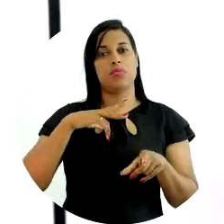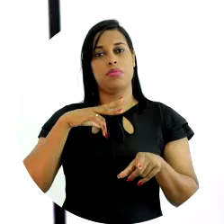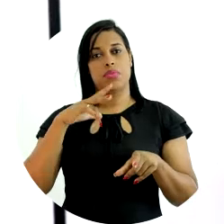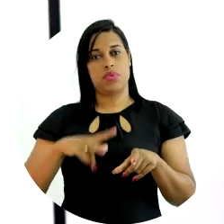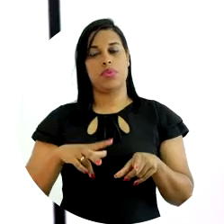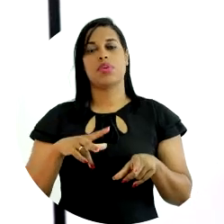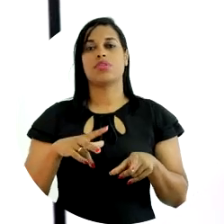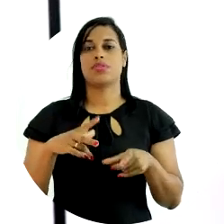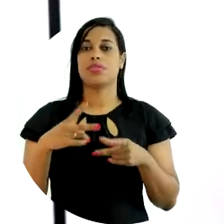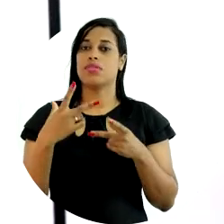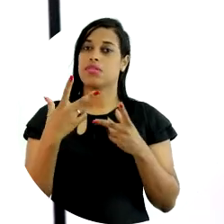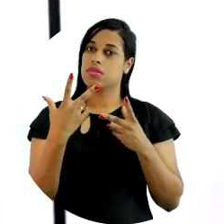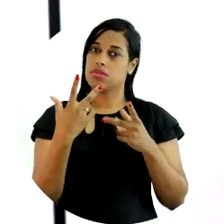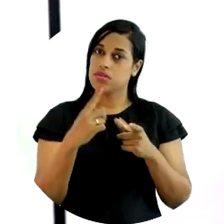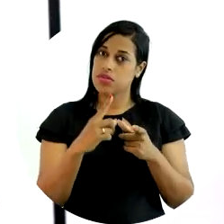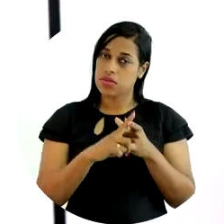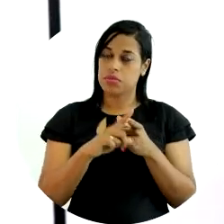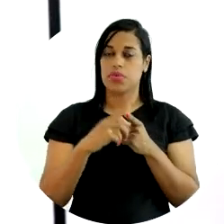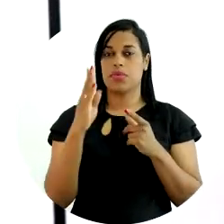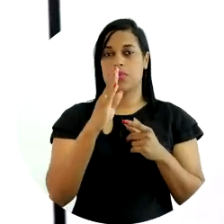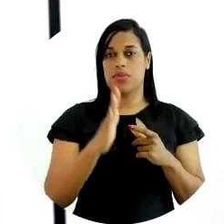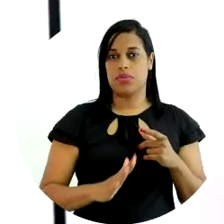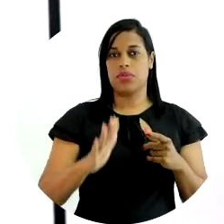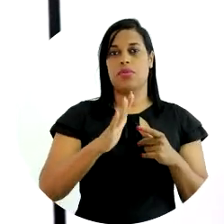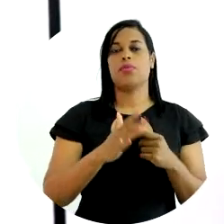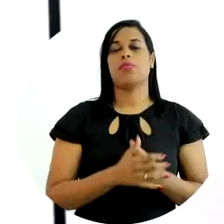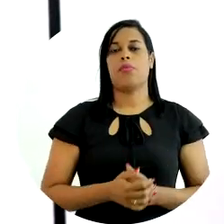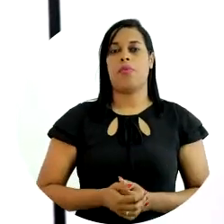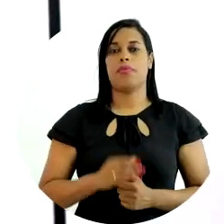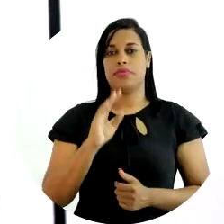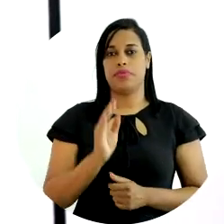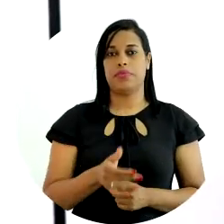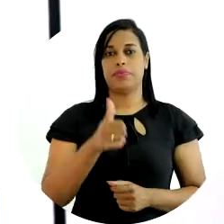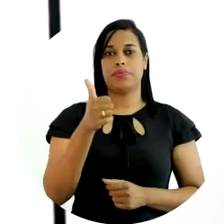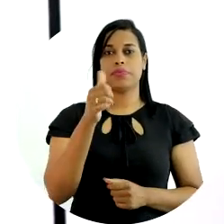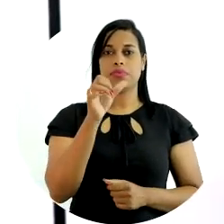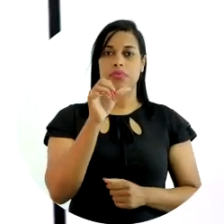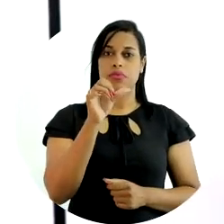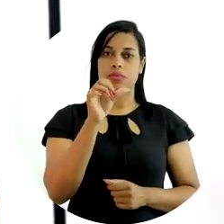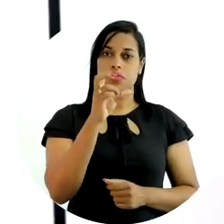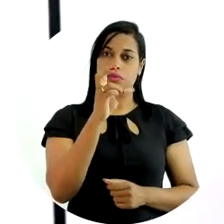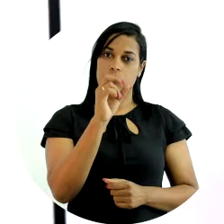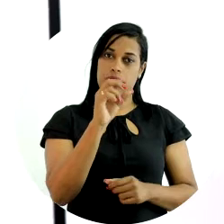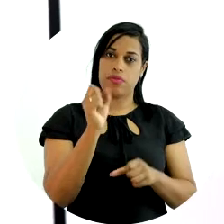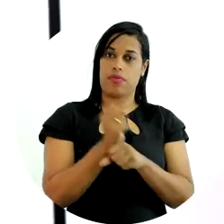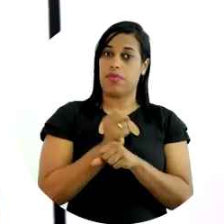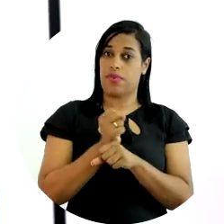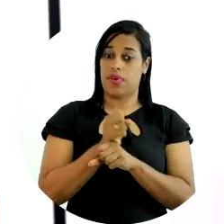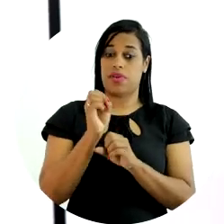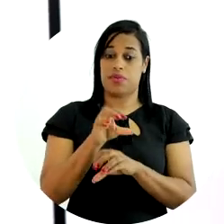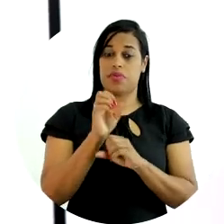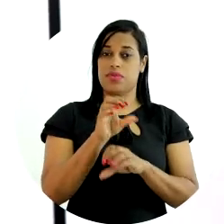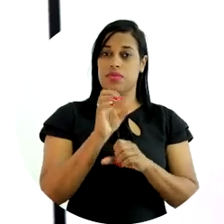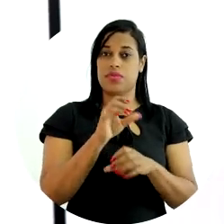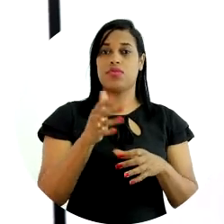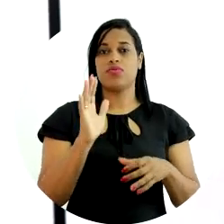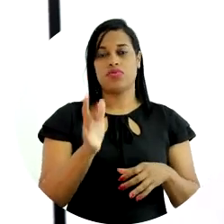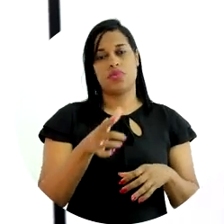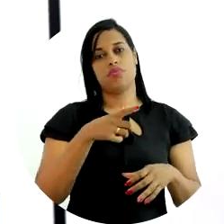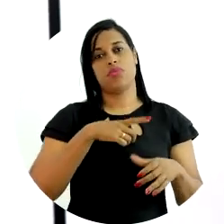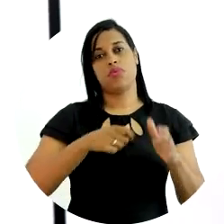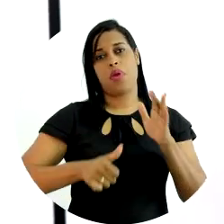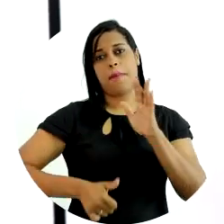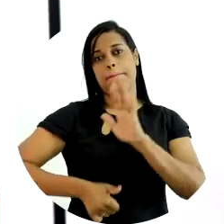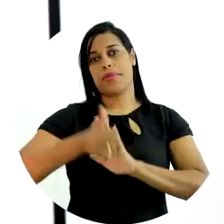portuguesas. Nesse momento, um pouco antes do iluminismo, com já 150 anos de educação no Brasil, já tinham surgido